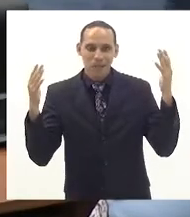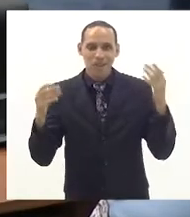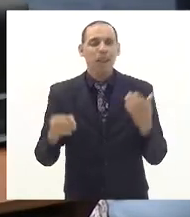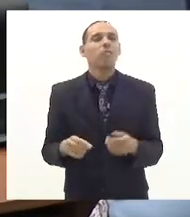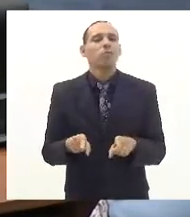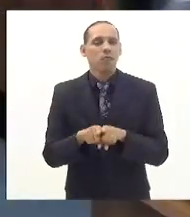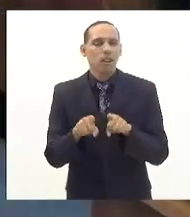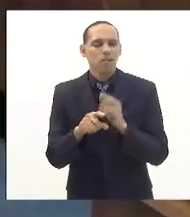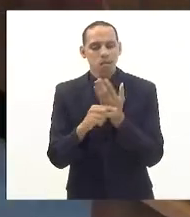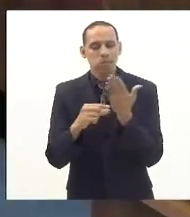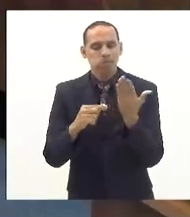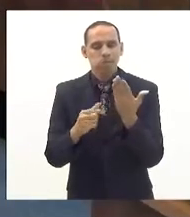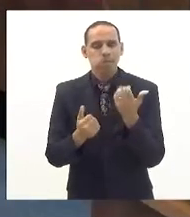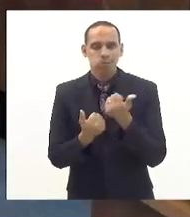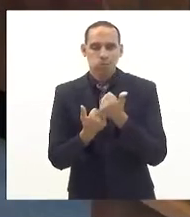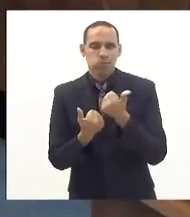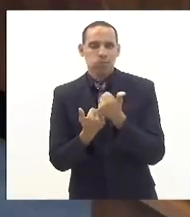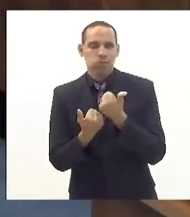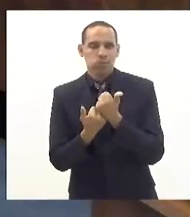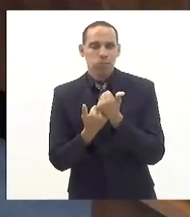coautor também dessa homenagem,